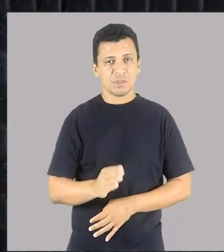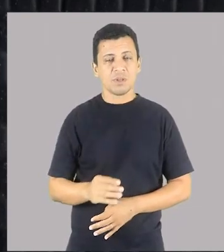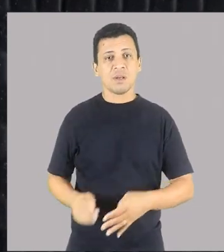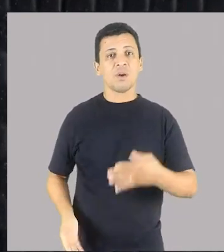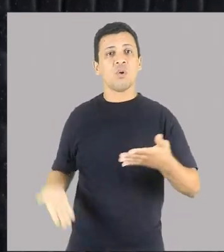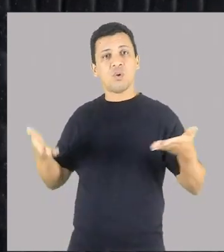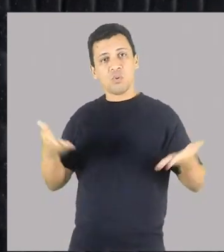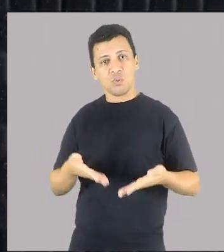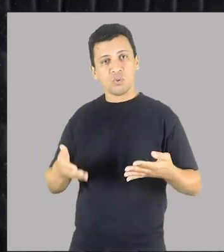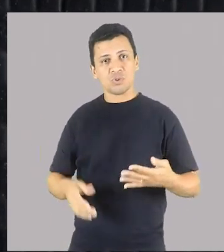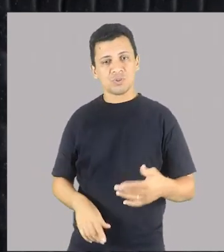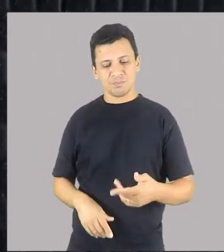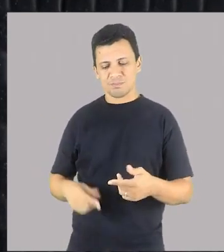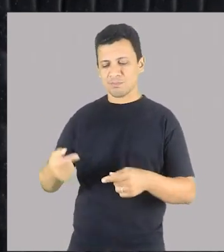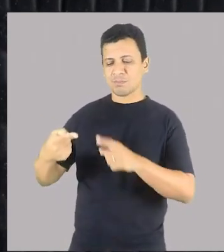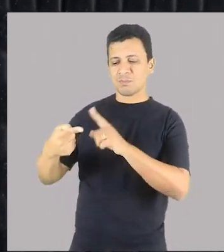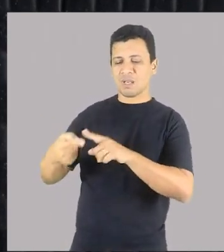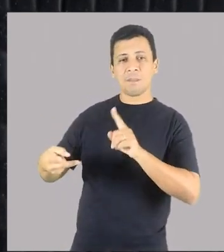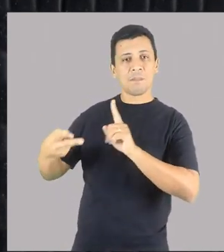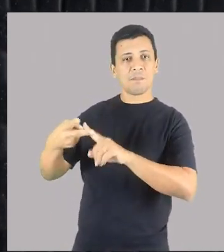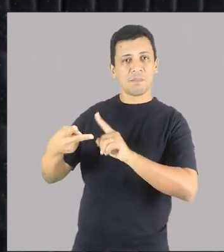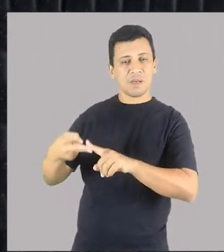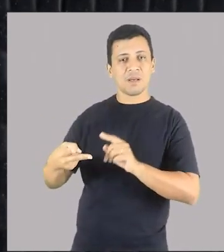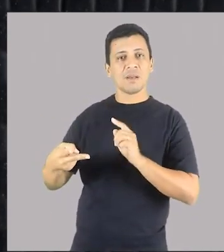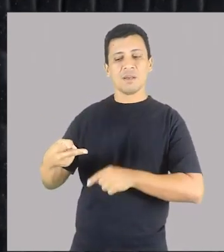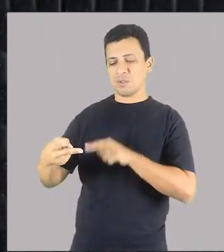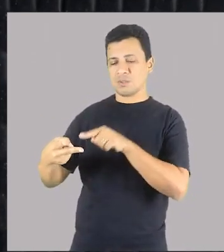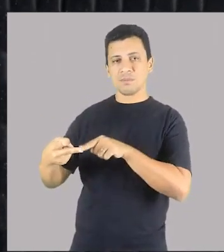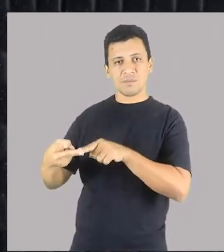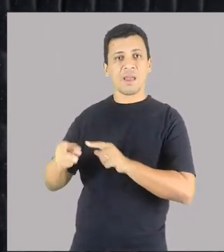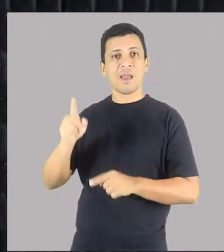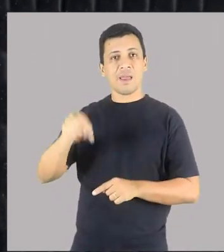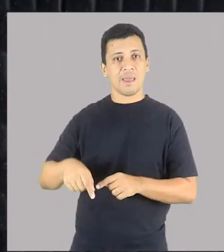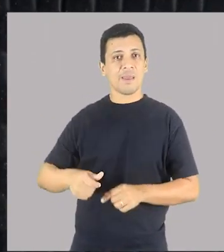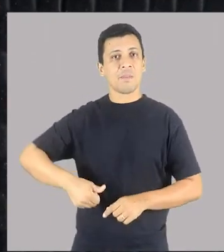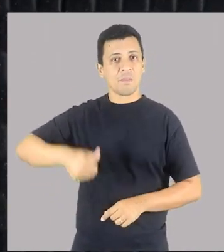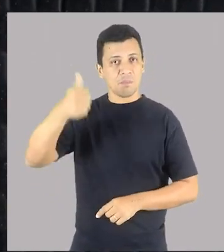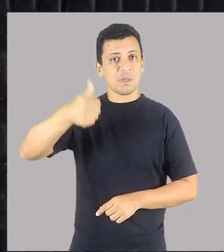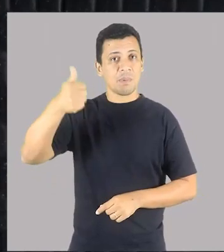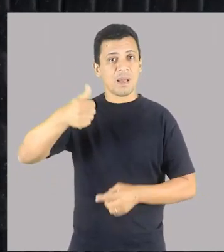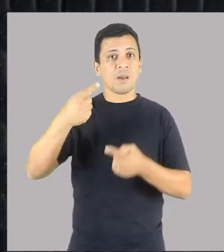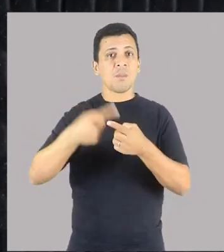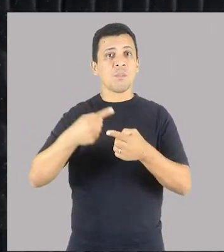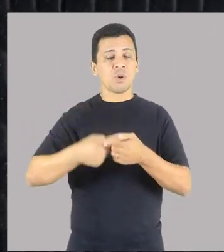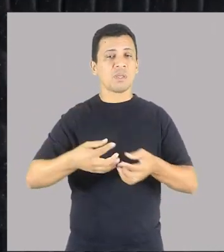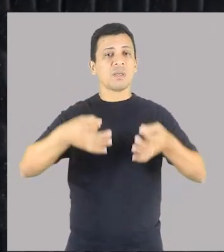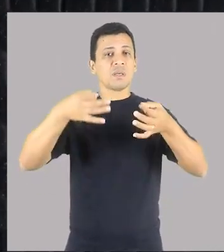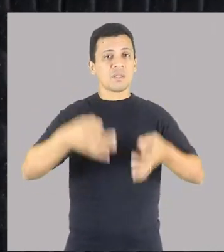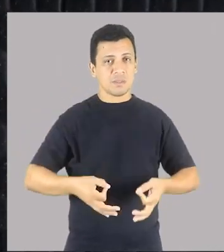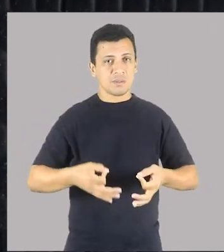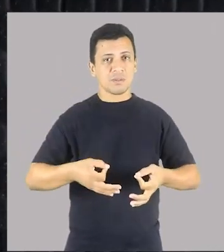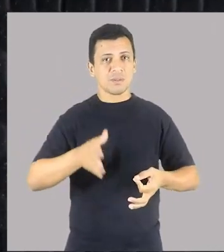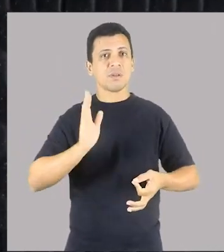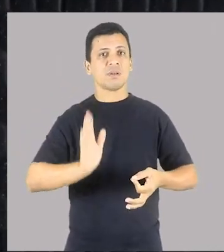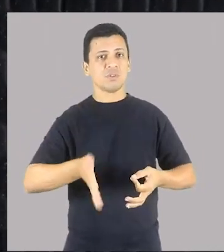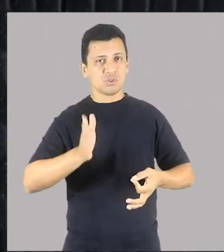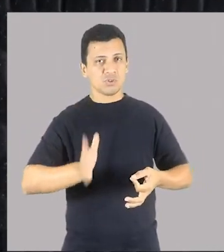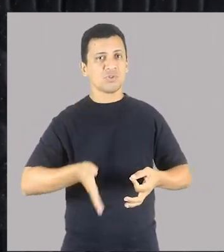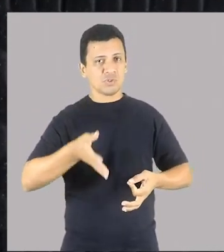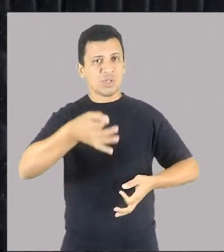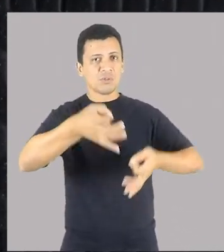jurisprudência hoje é considerada, sim, fonte primária, tendo em vista que decisões judiciais sempre terão